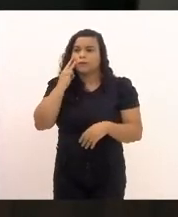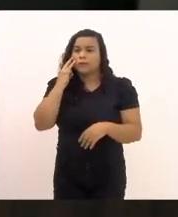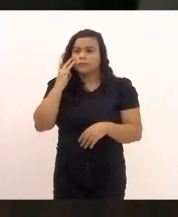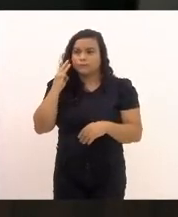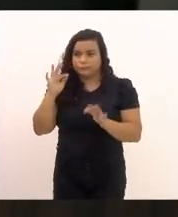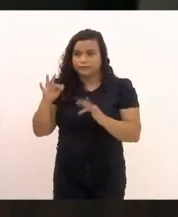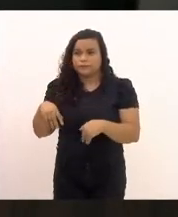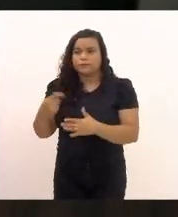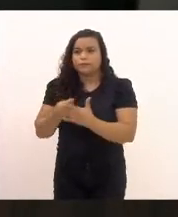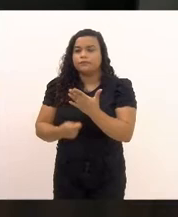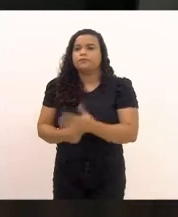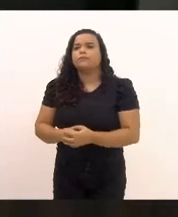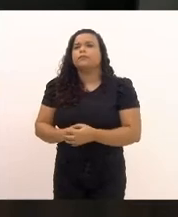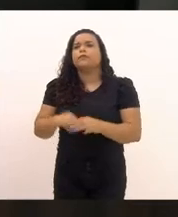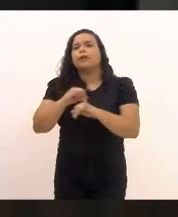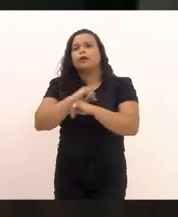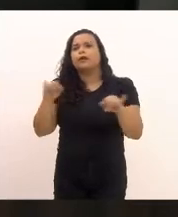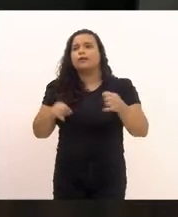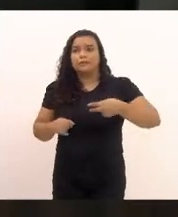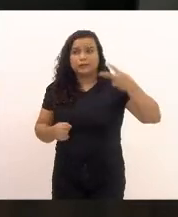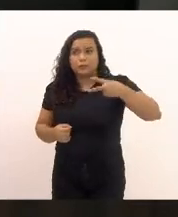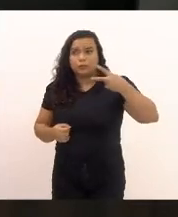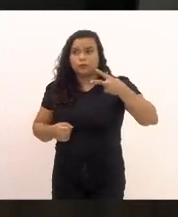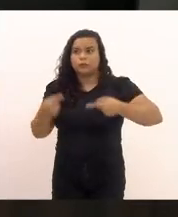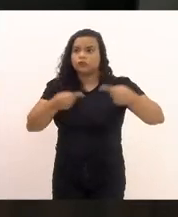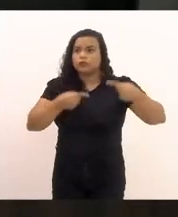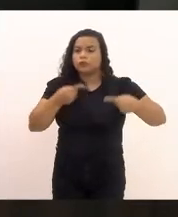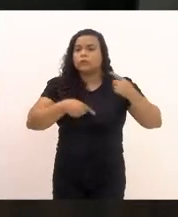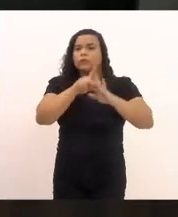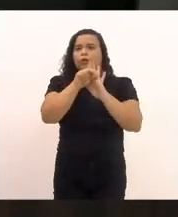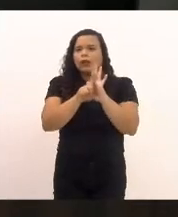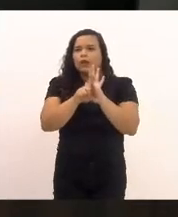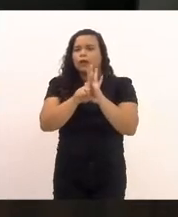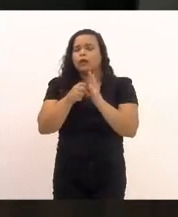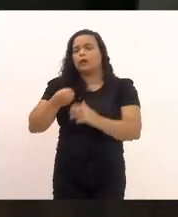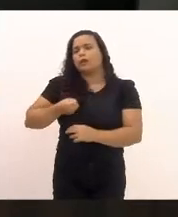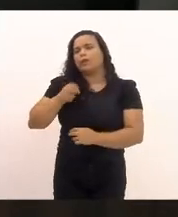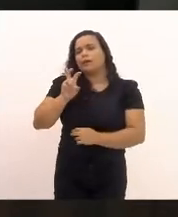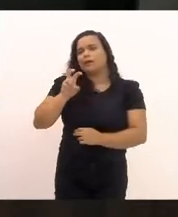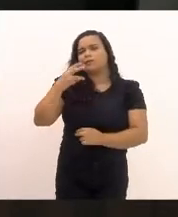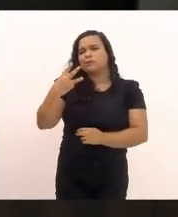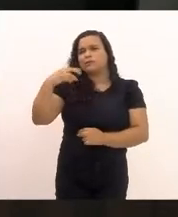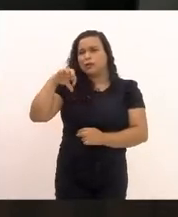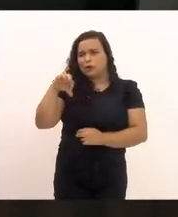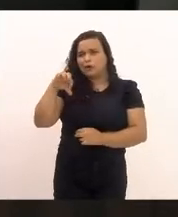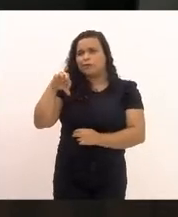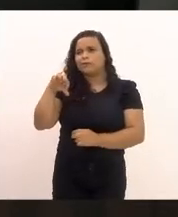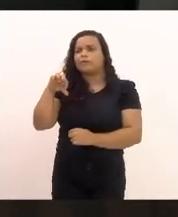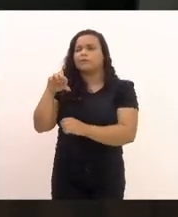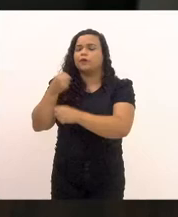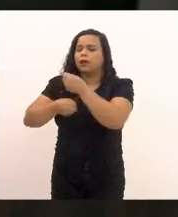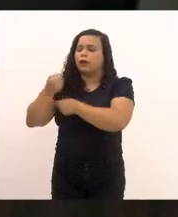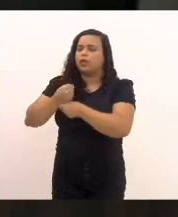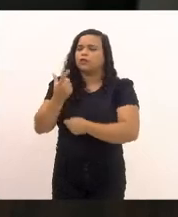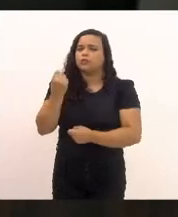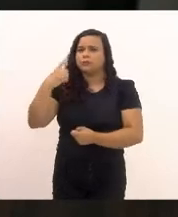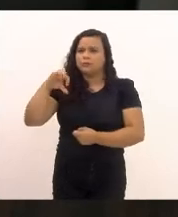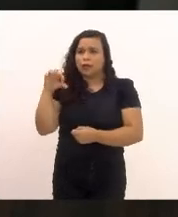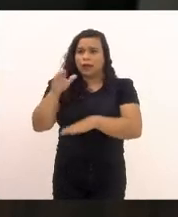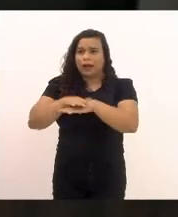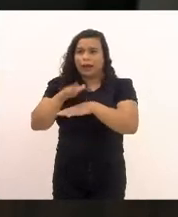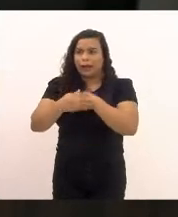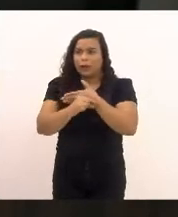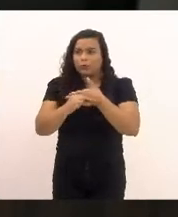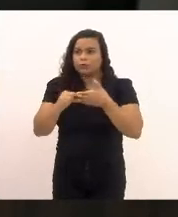Anuncio, em segunda discussão, o projeto de lei número 539, de 2019, de autoria da deputada Marta